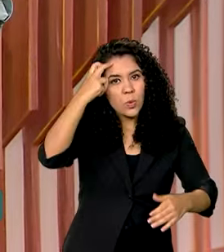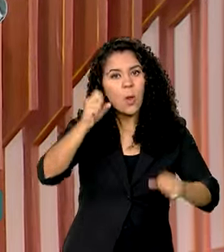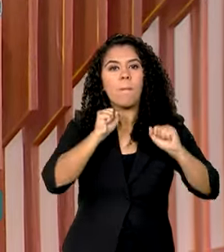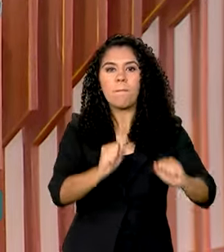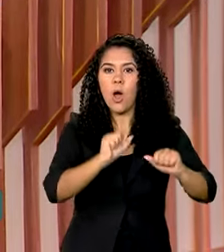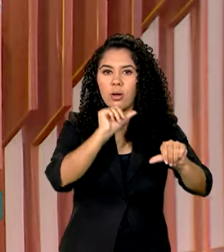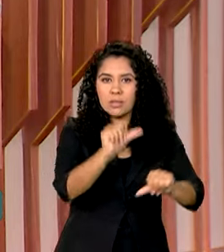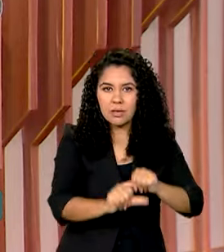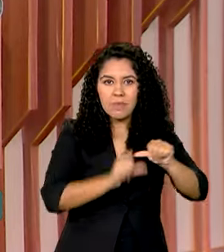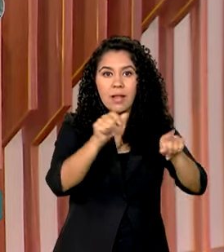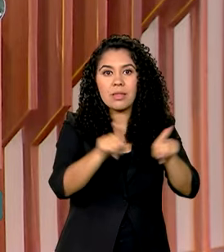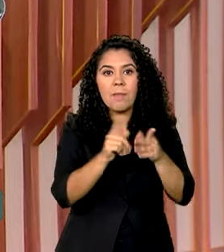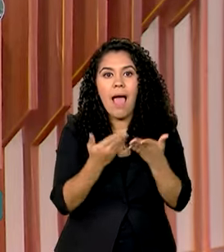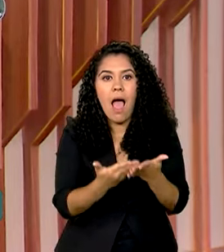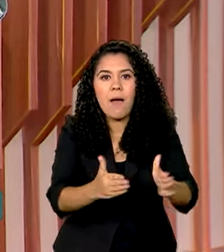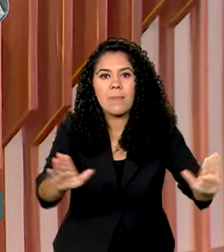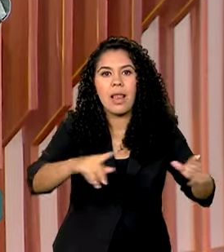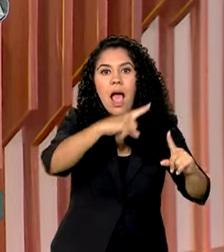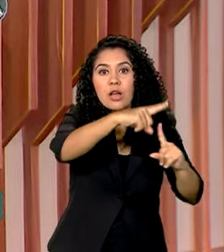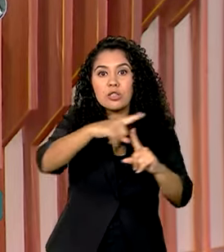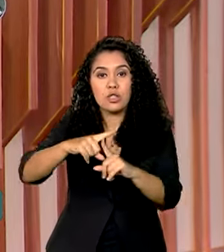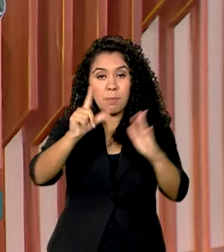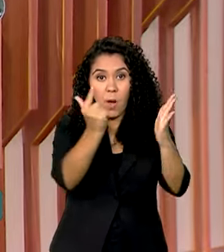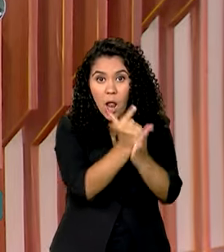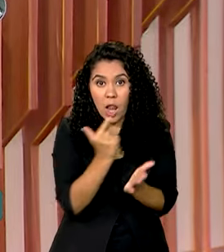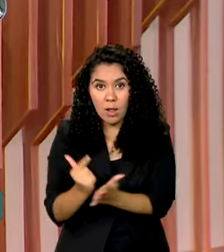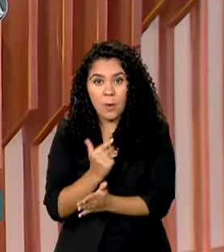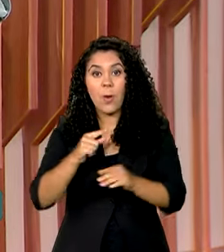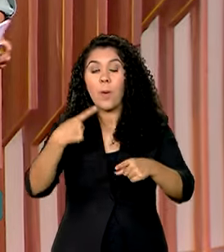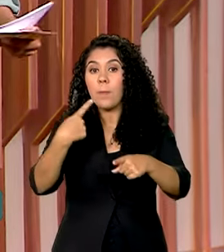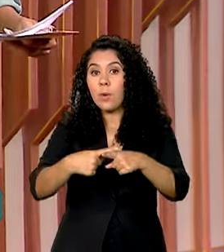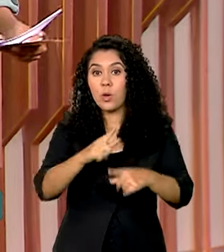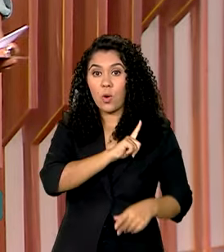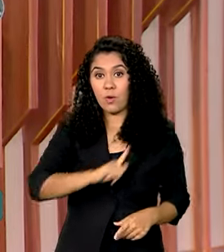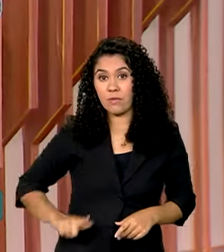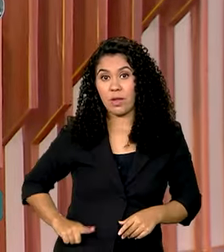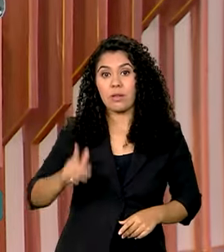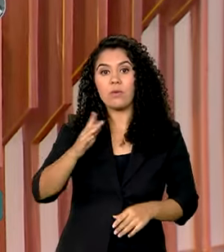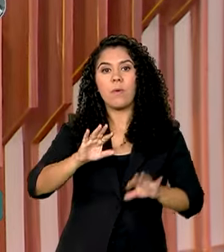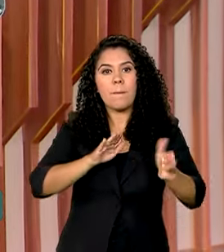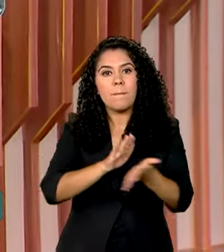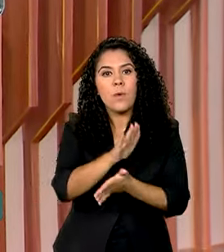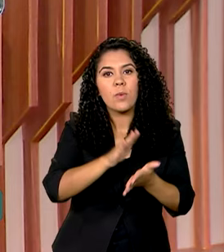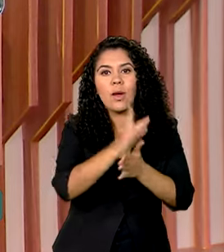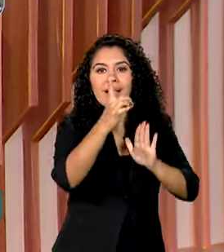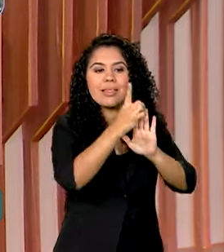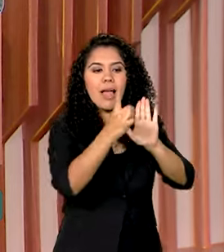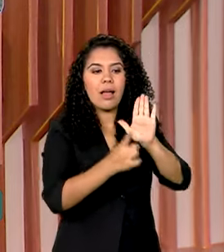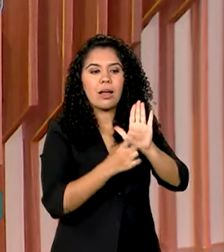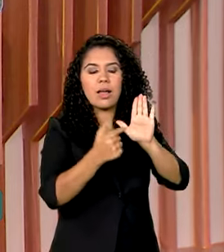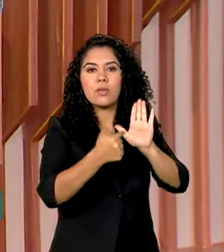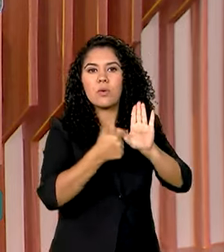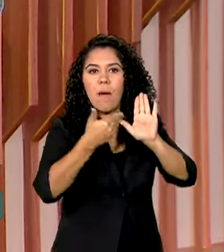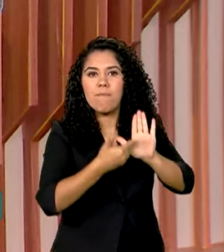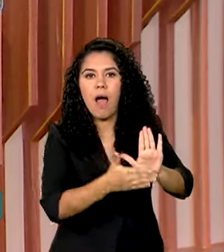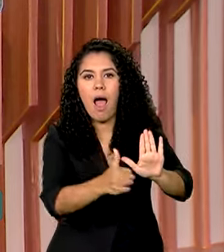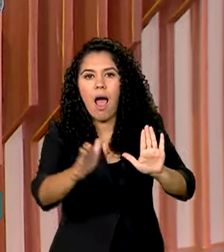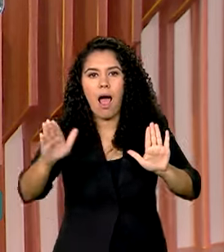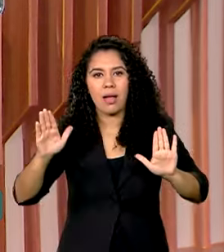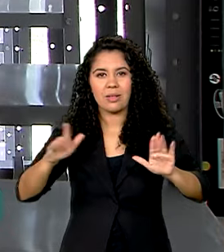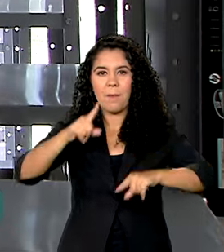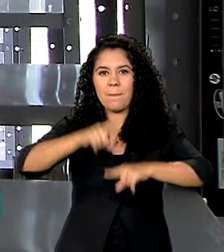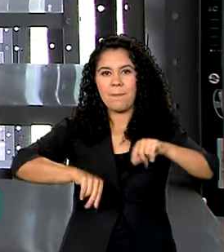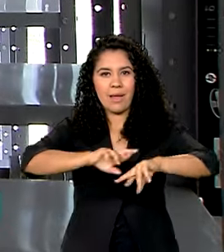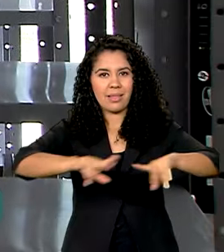e ampliar os acervos. É que o governo publicou um decreto ampliando a abrangência do Programa Nacional do Livro e do Material